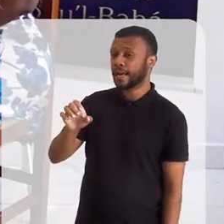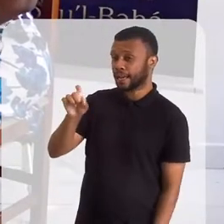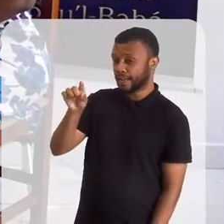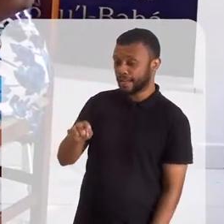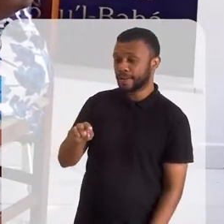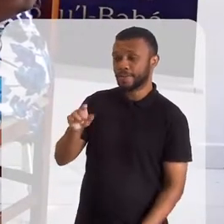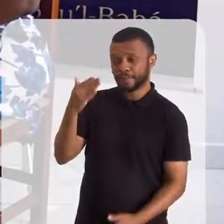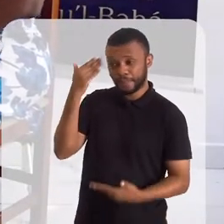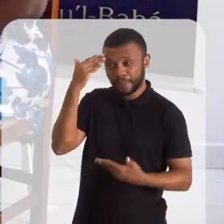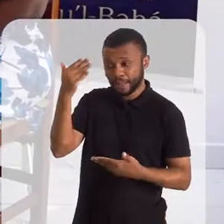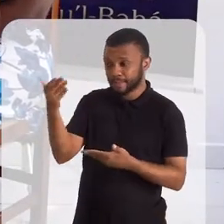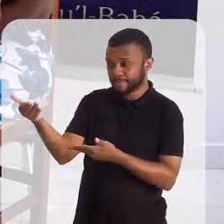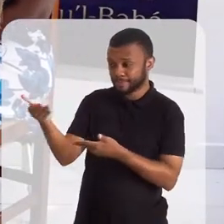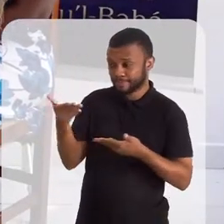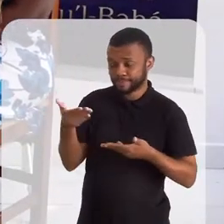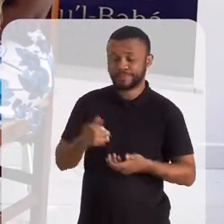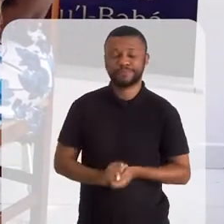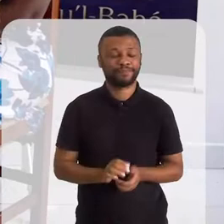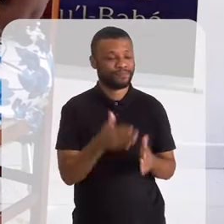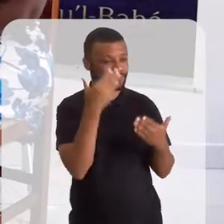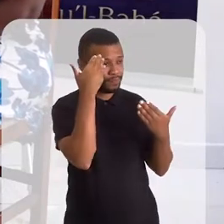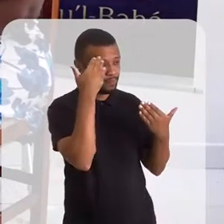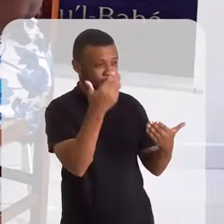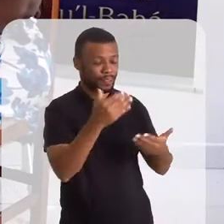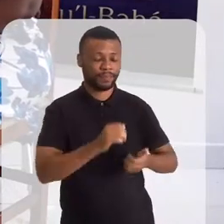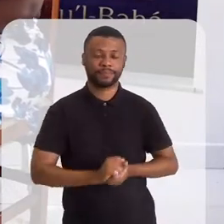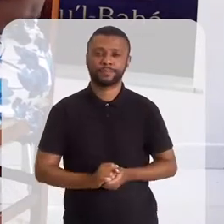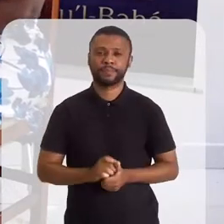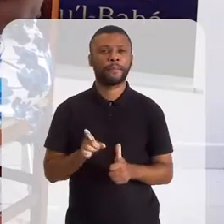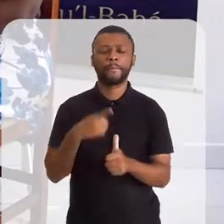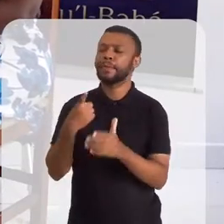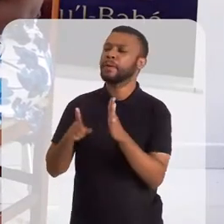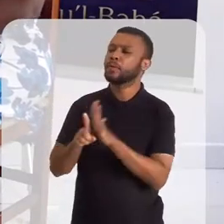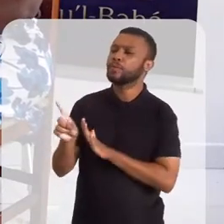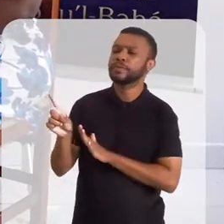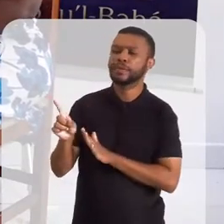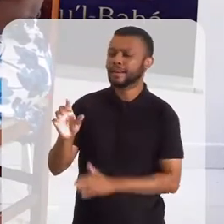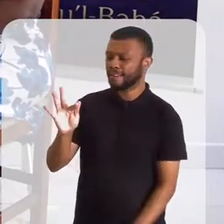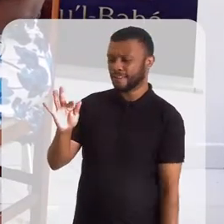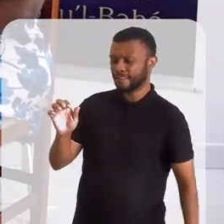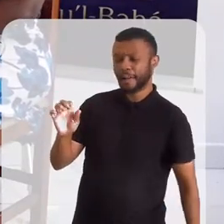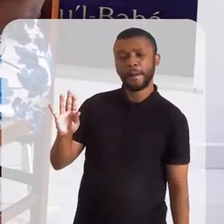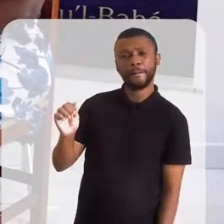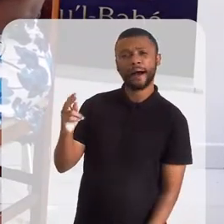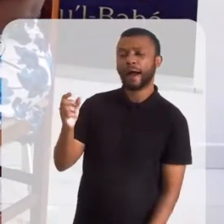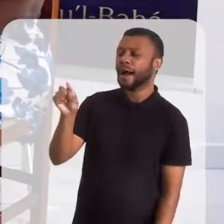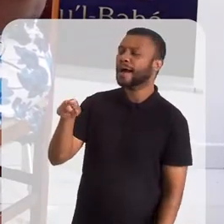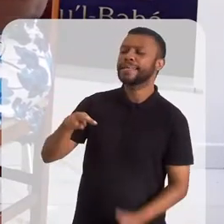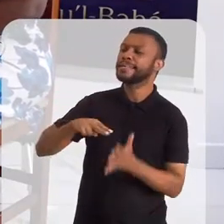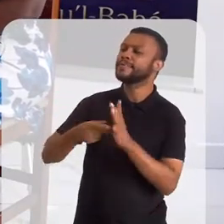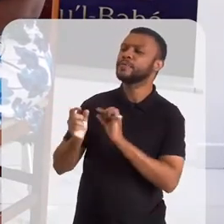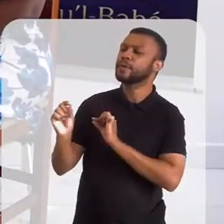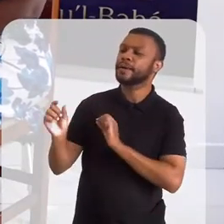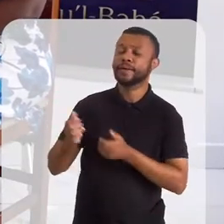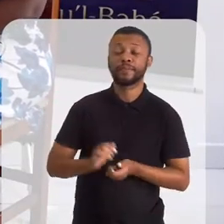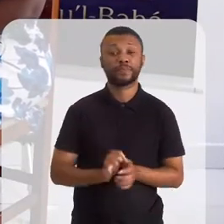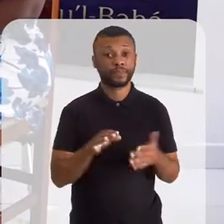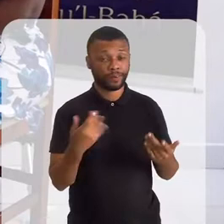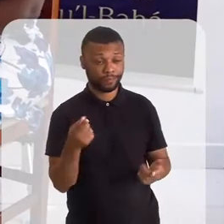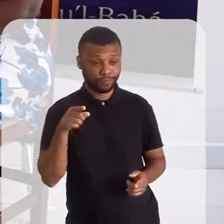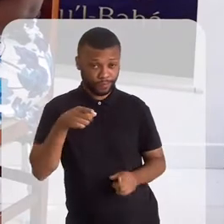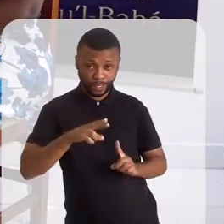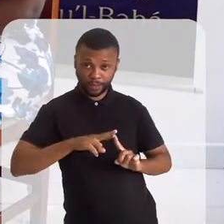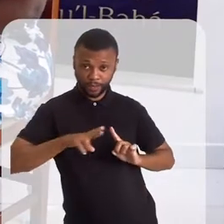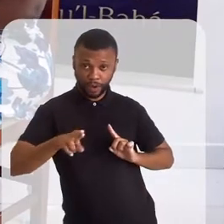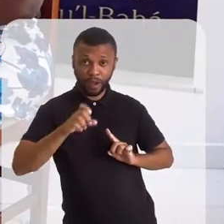Inaê, por nos Obrigada, receber Luzia. aqui. Muito obrigada. Primeira pergunta: o que é a Fé Bahá'í? A Fé Bahá'í é uma